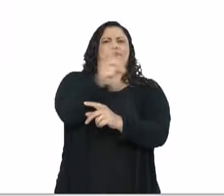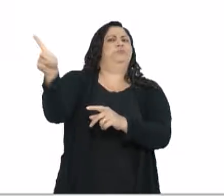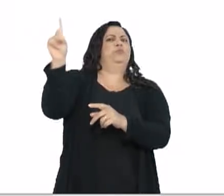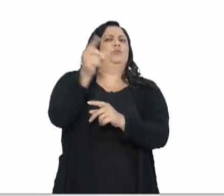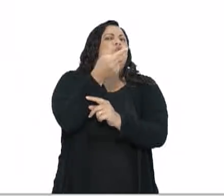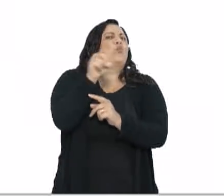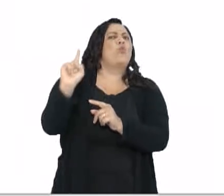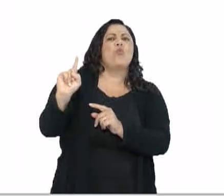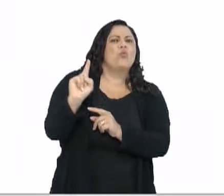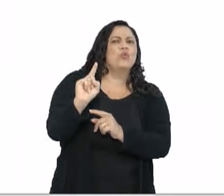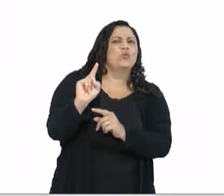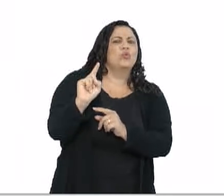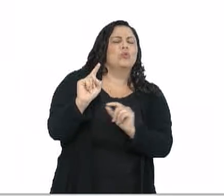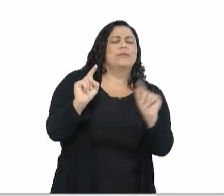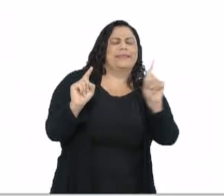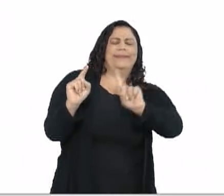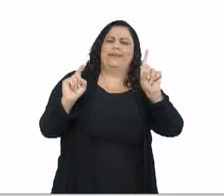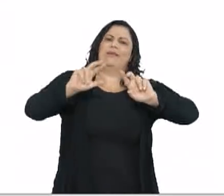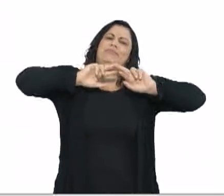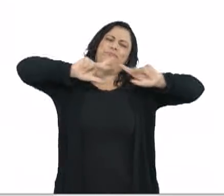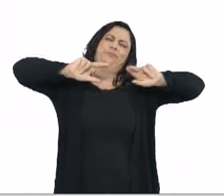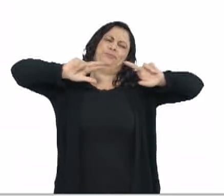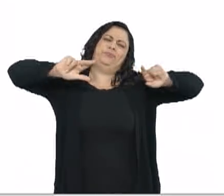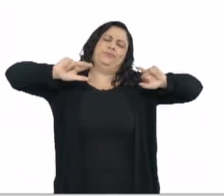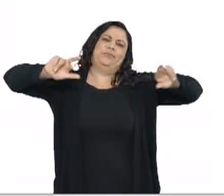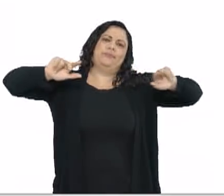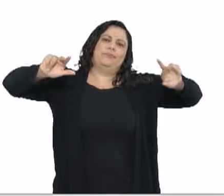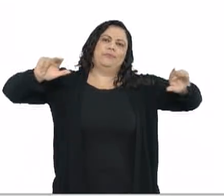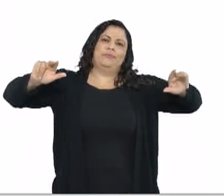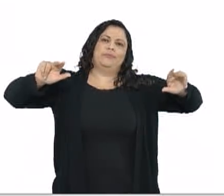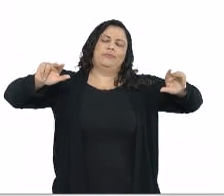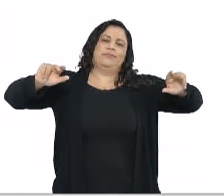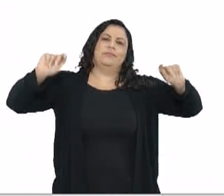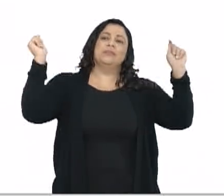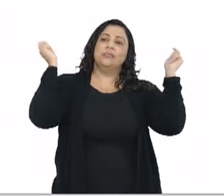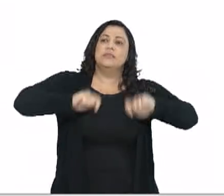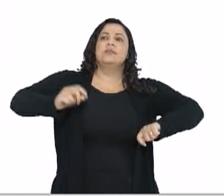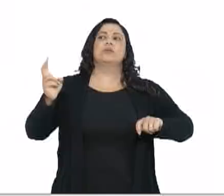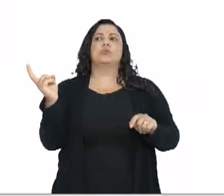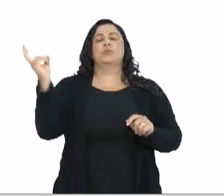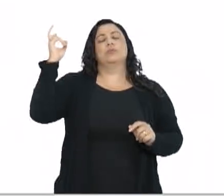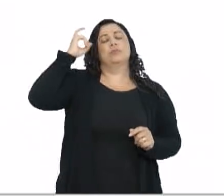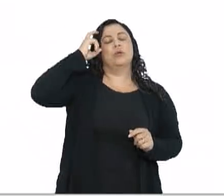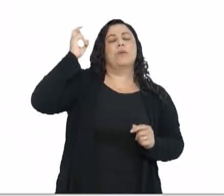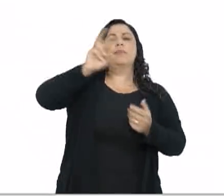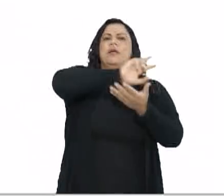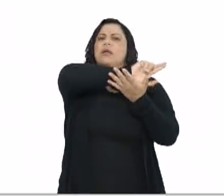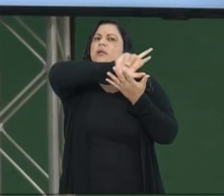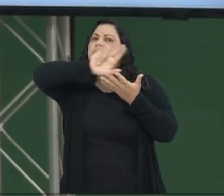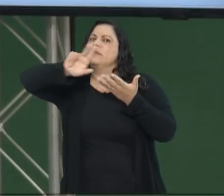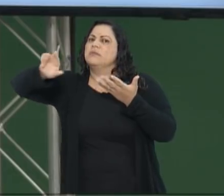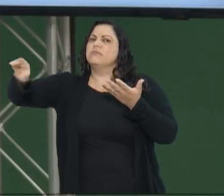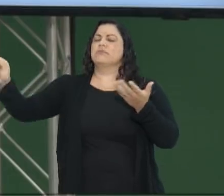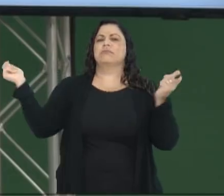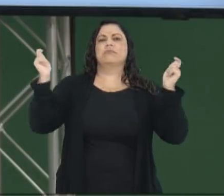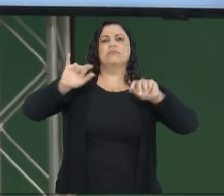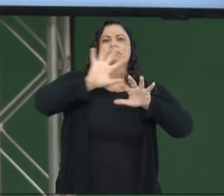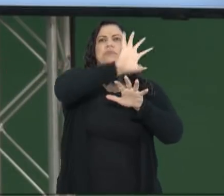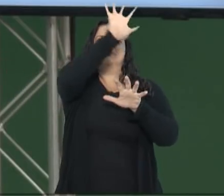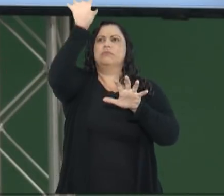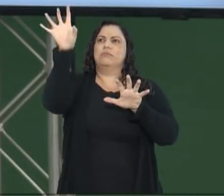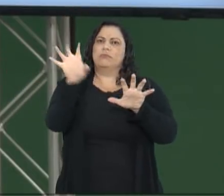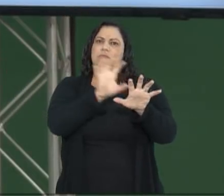quantidade de idiomas que são falados e isso vai refletir-se na cultura, nas expressões culturais, nos modos de viver desses